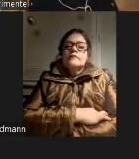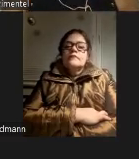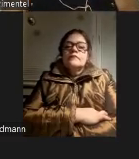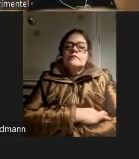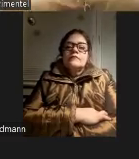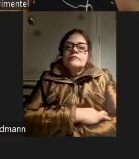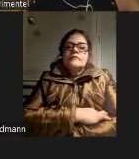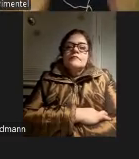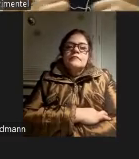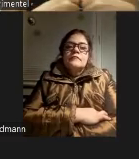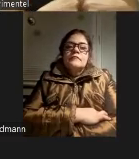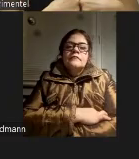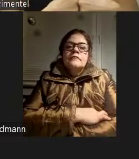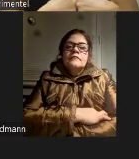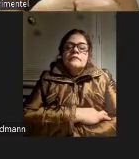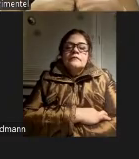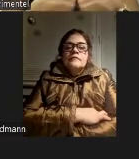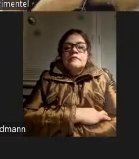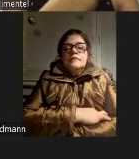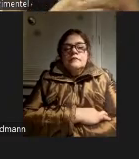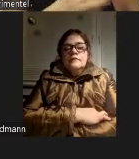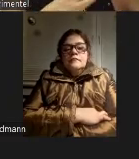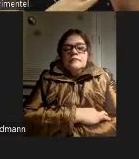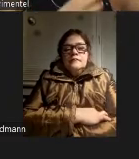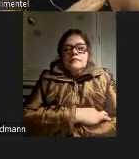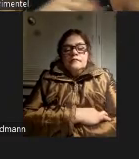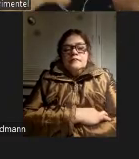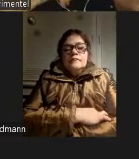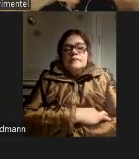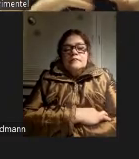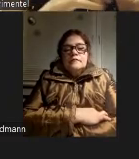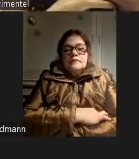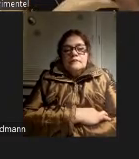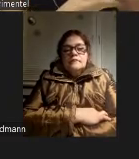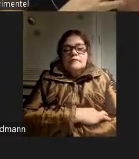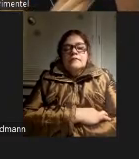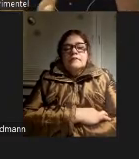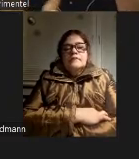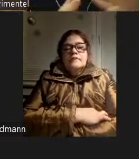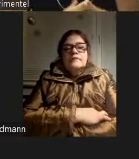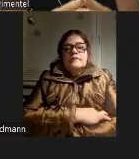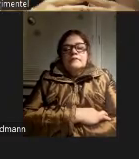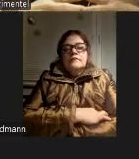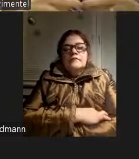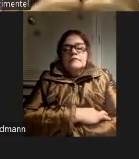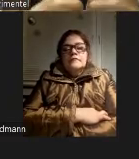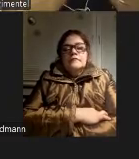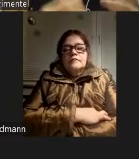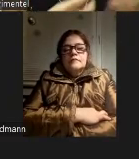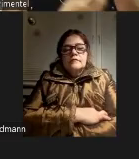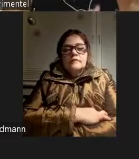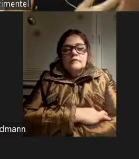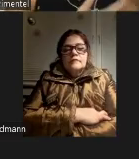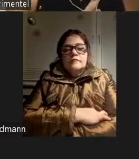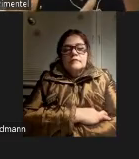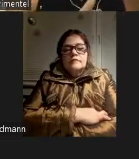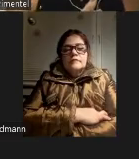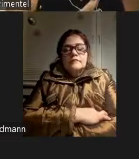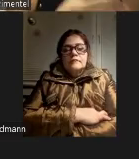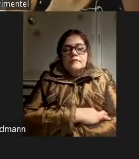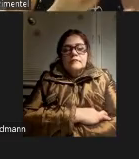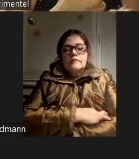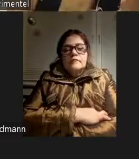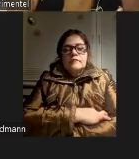turno, ou tive uma noite por qualquer problema psíquico, estresse, eu tive uma privação de sono